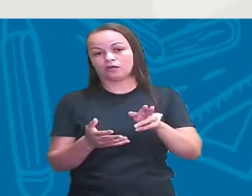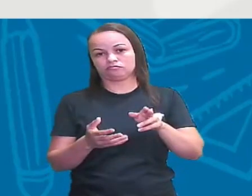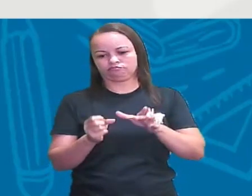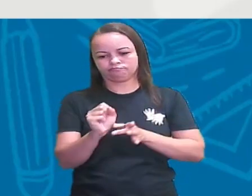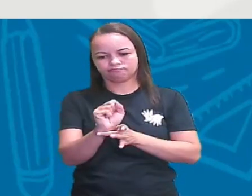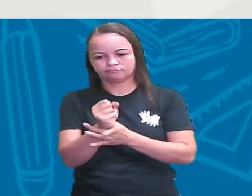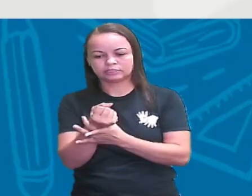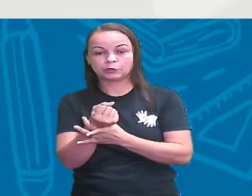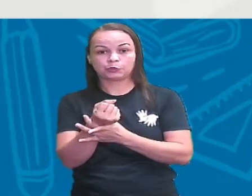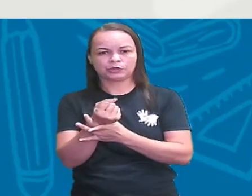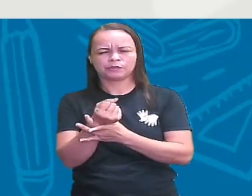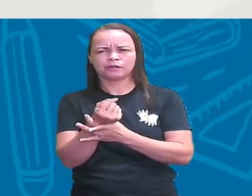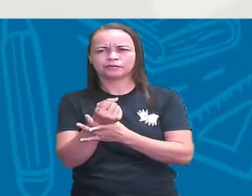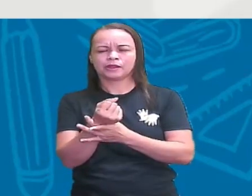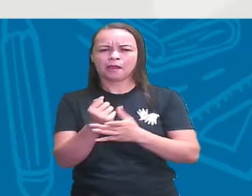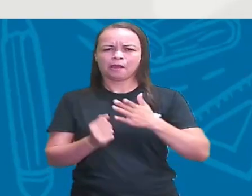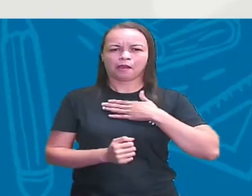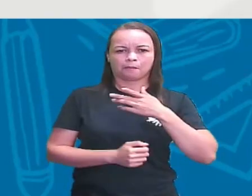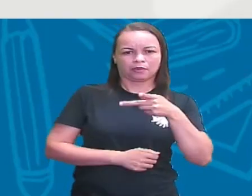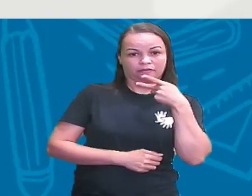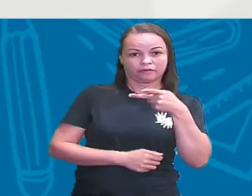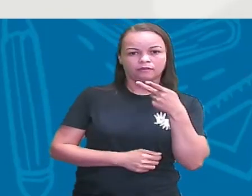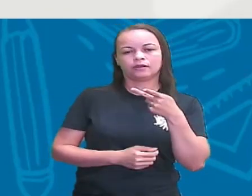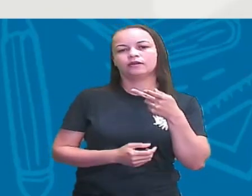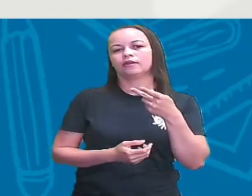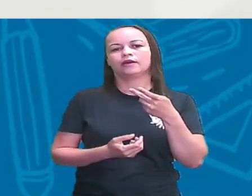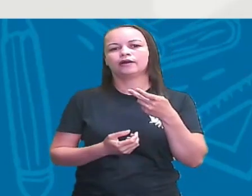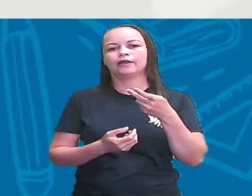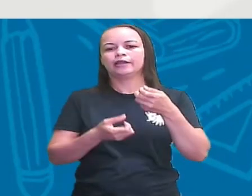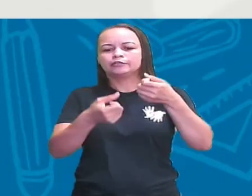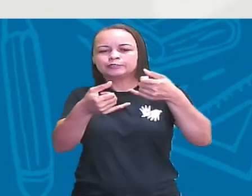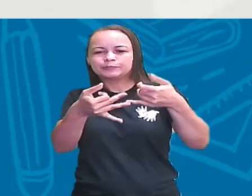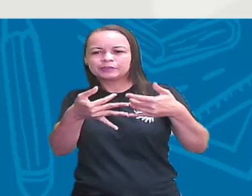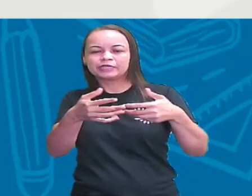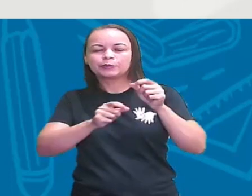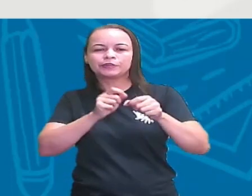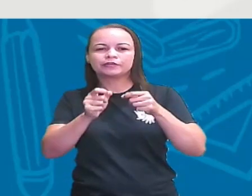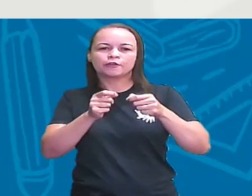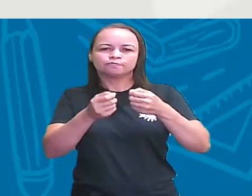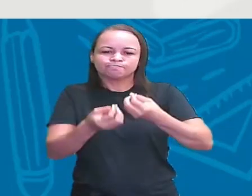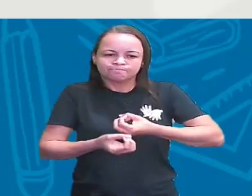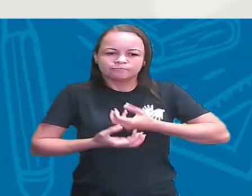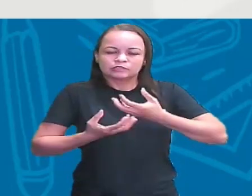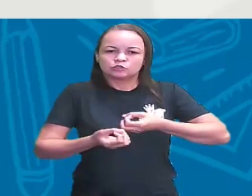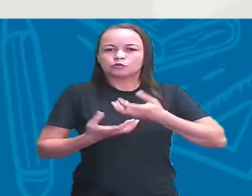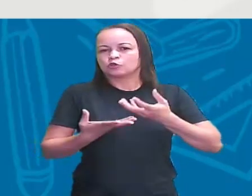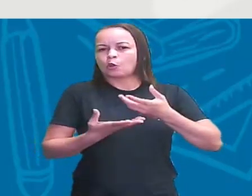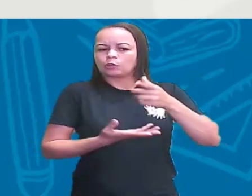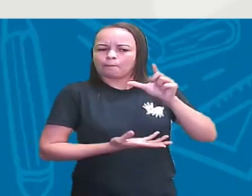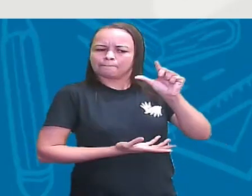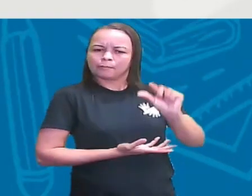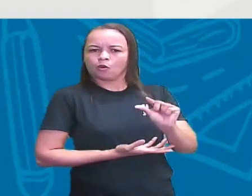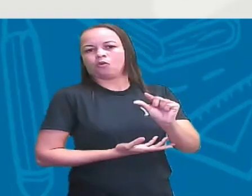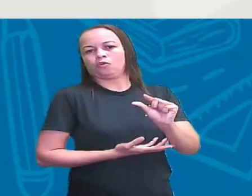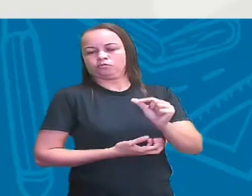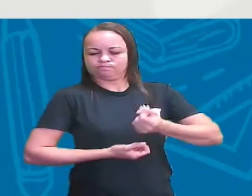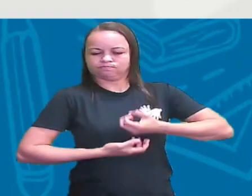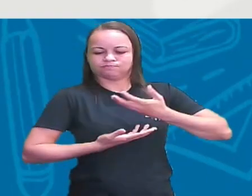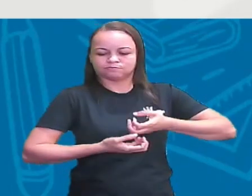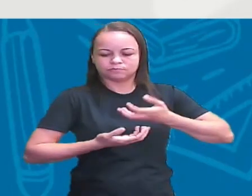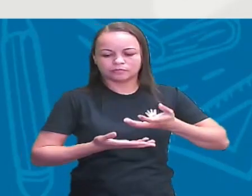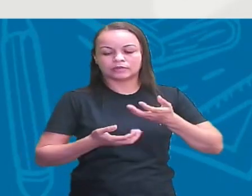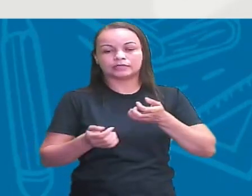seguramente essa minha fala ela vai desfrutar, né, de menos prestígio em